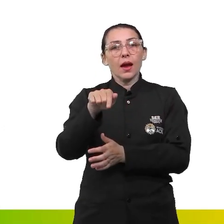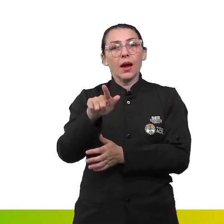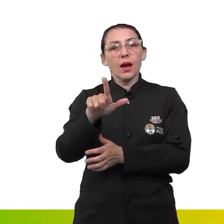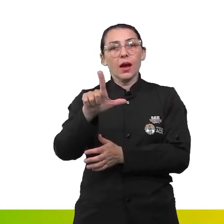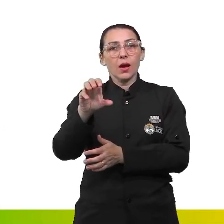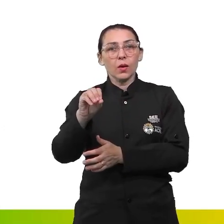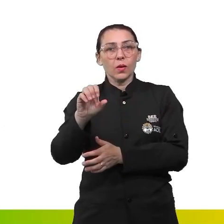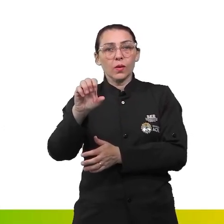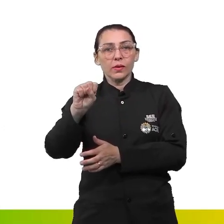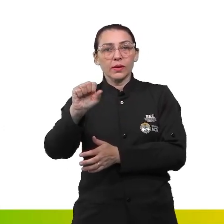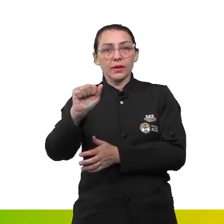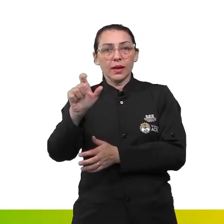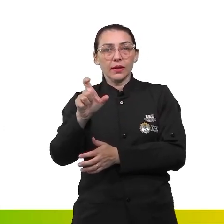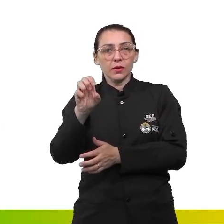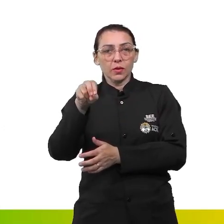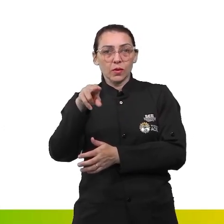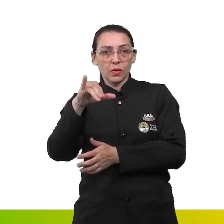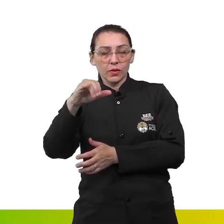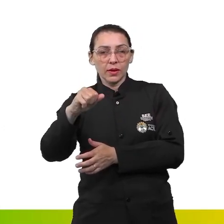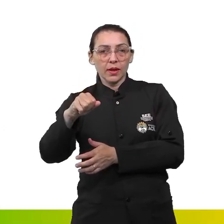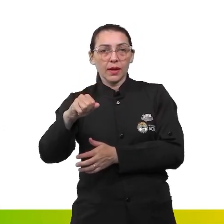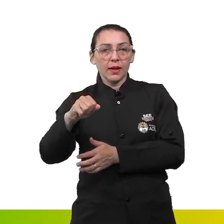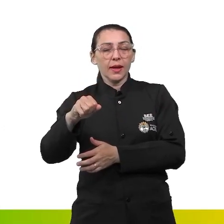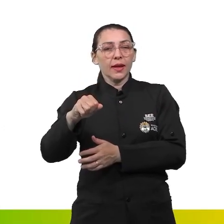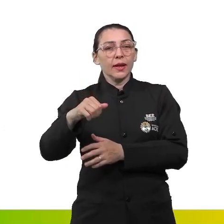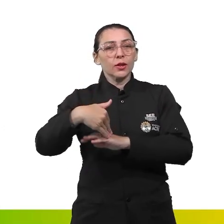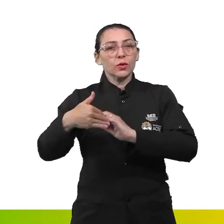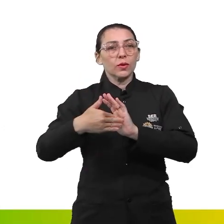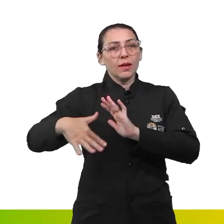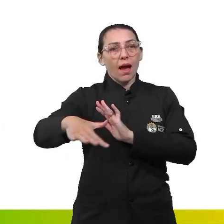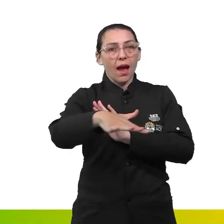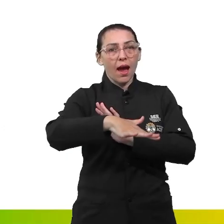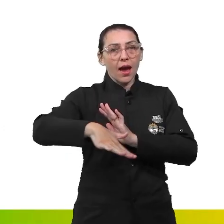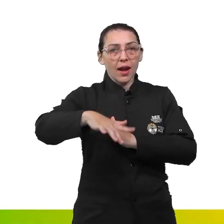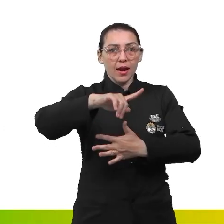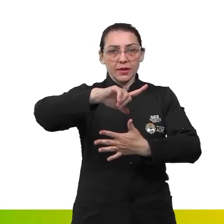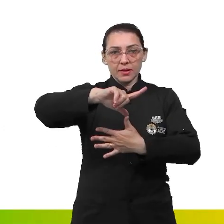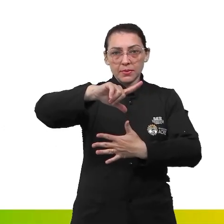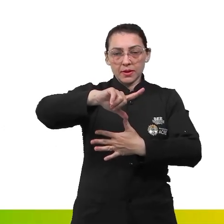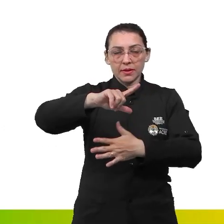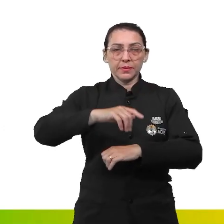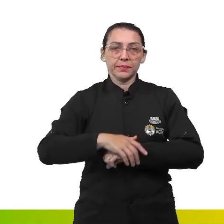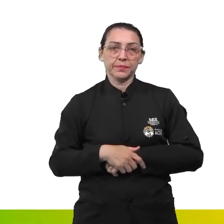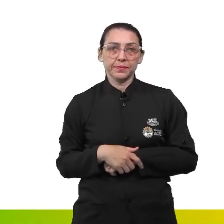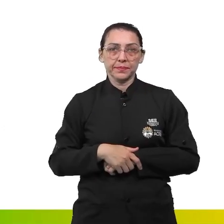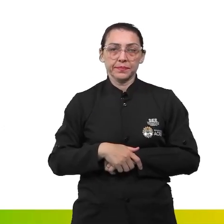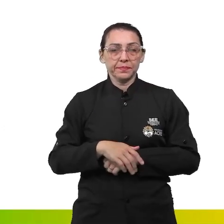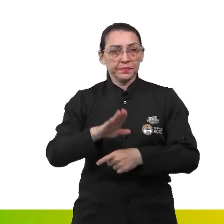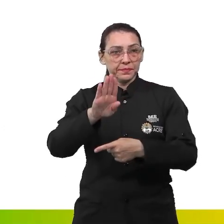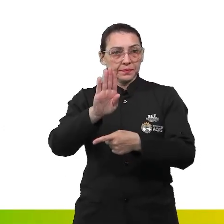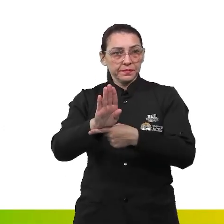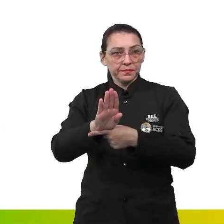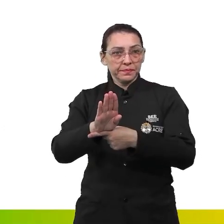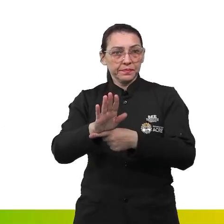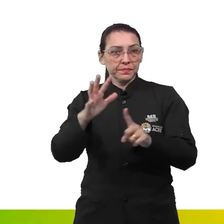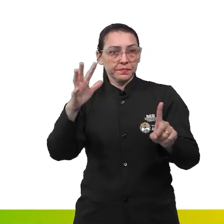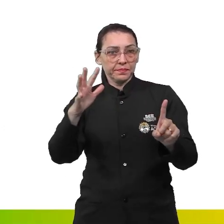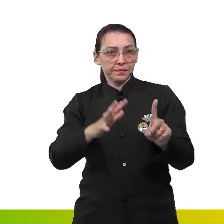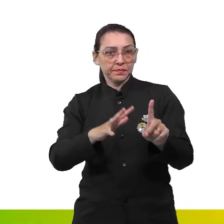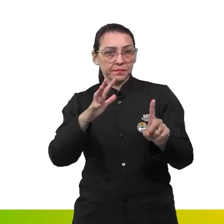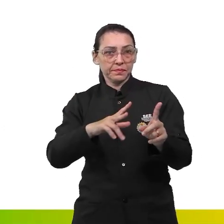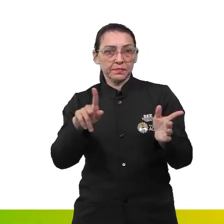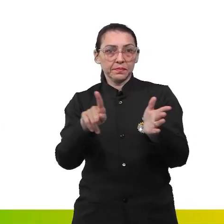a anglo-saxônica, em todo o território latino-americano. B. A